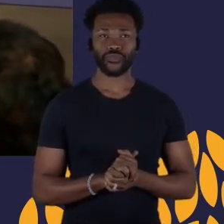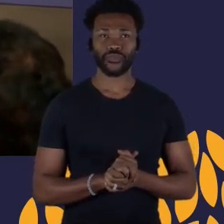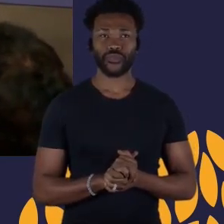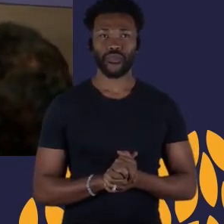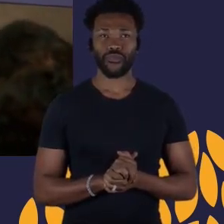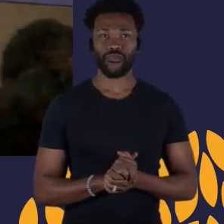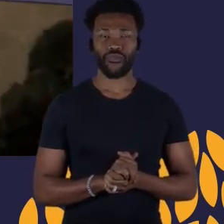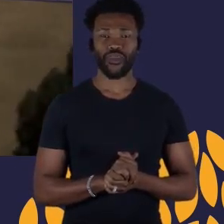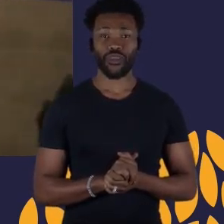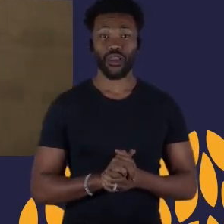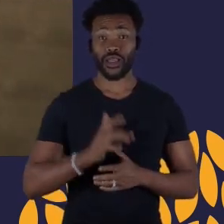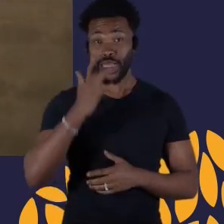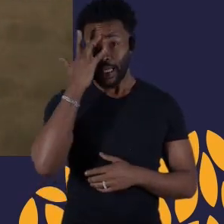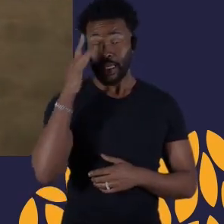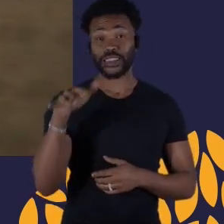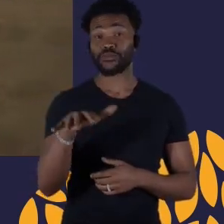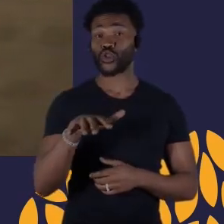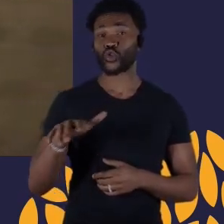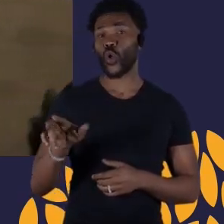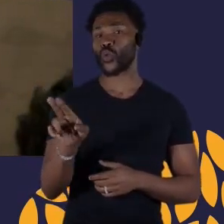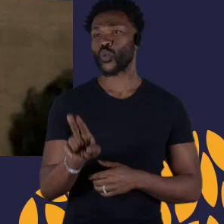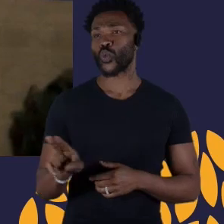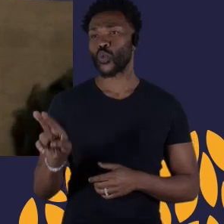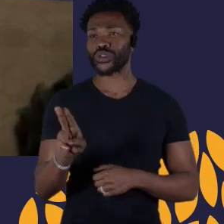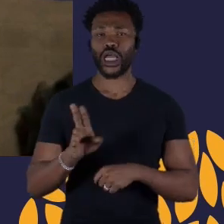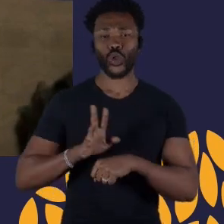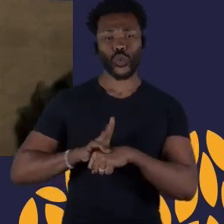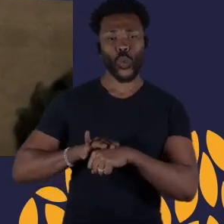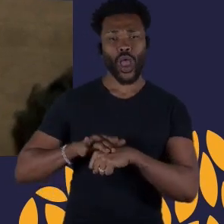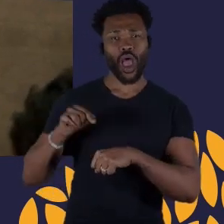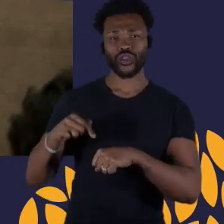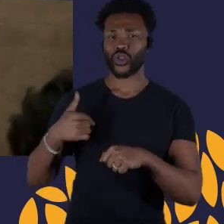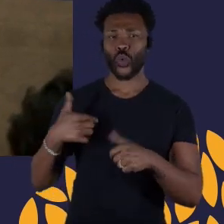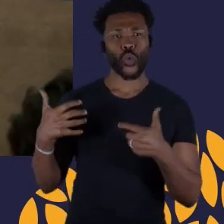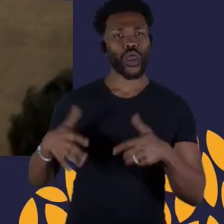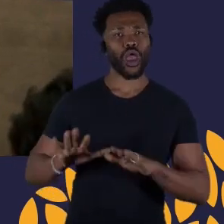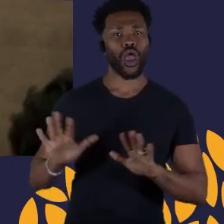eu não quero que as pessoas que usam fiquem doentes.